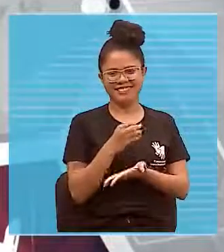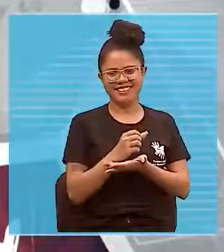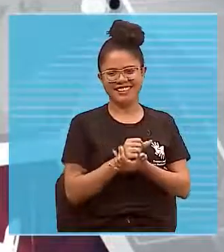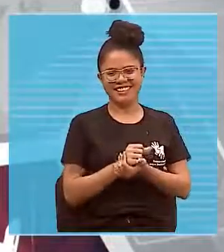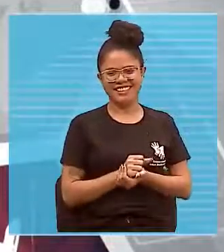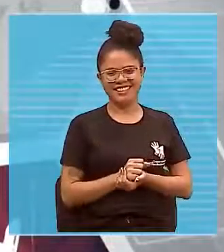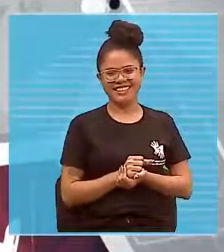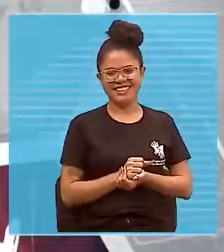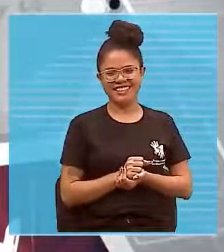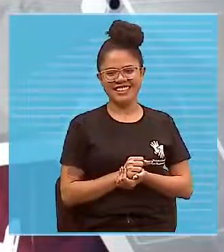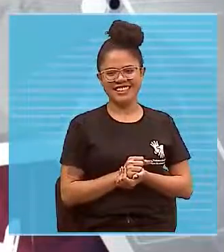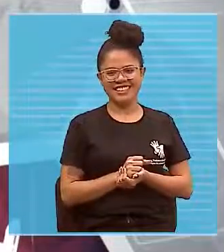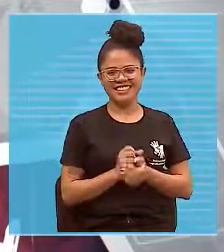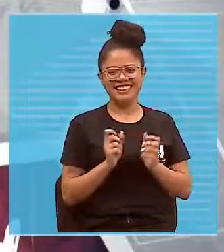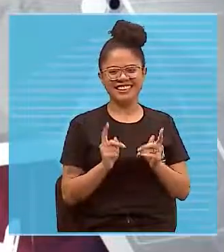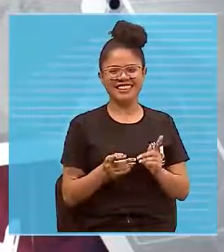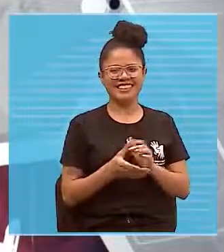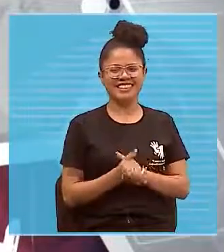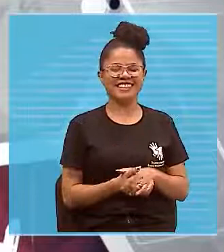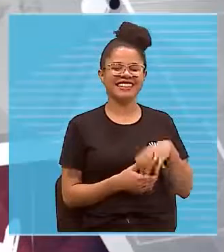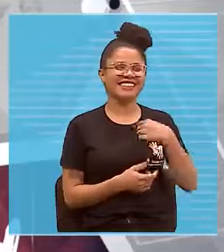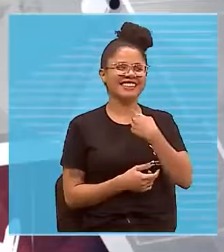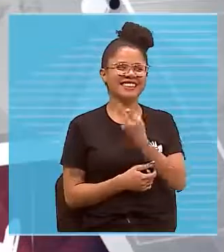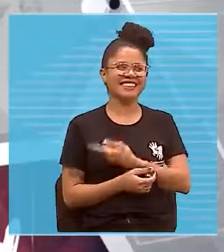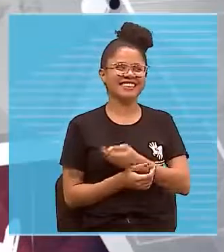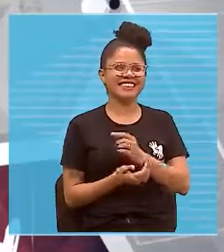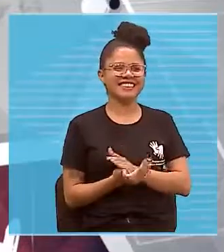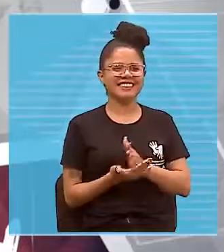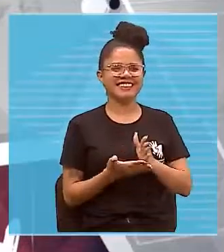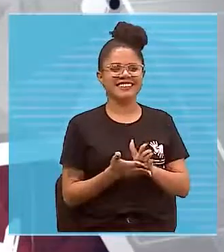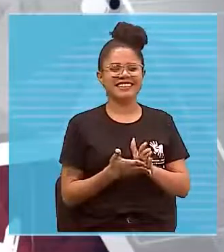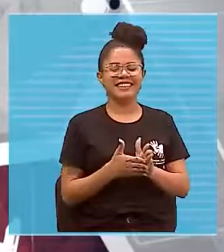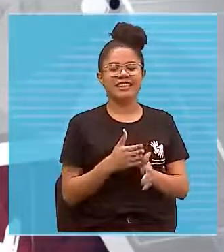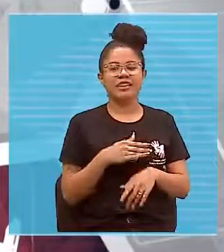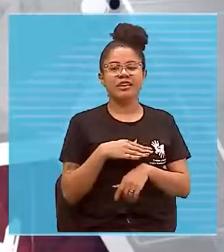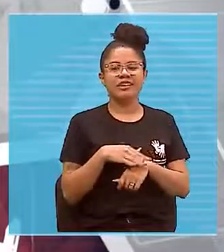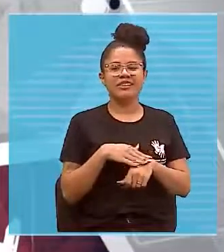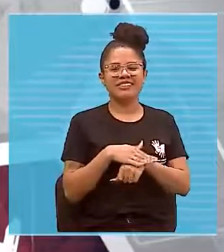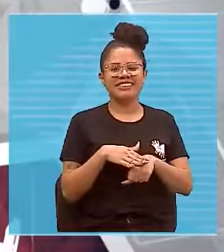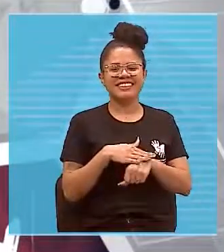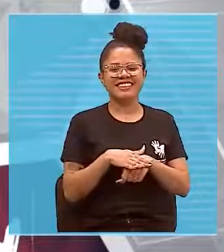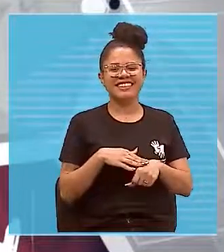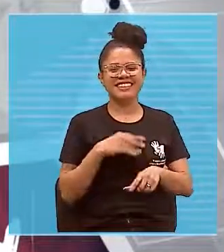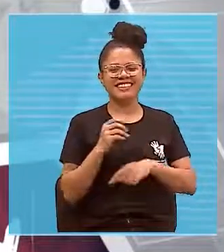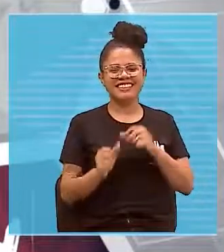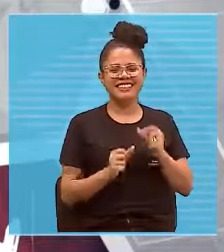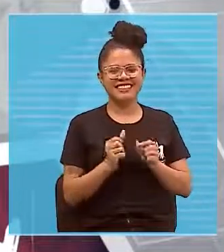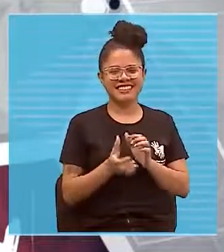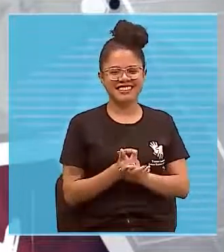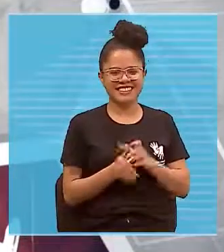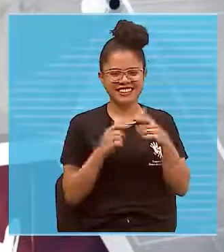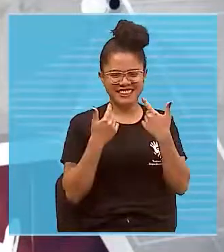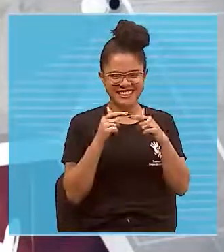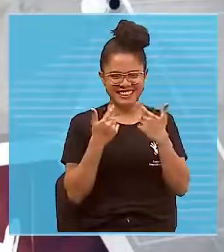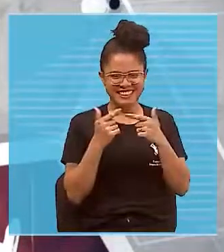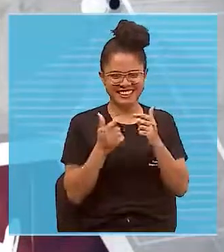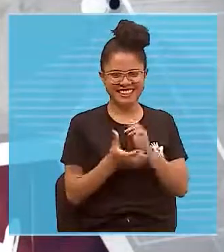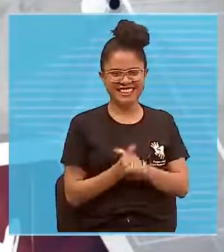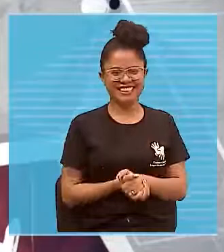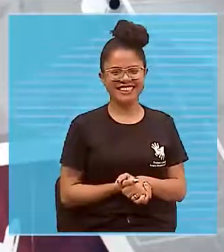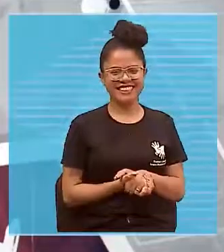Ha! Ó, a gente vai fazer o seguinte, meus amores. A gente vai conversar sobre. Estão rindo de mim, né? Como